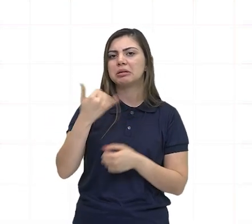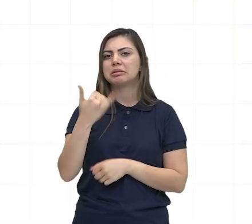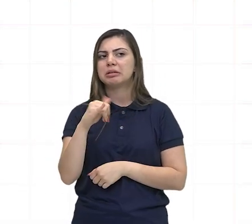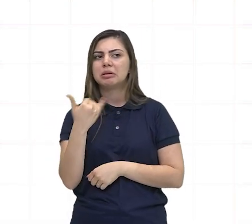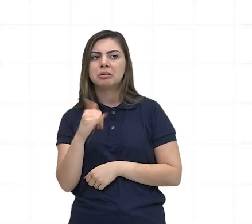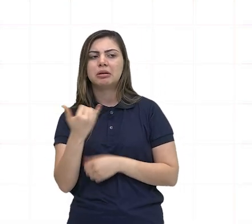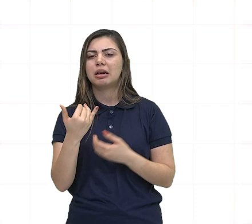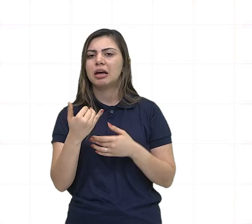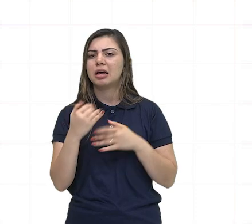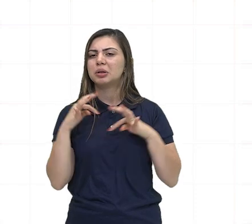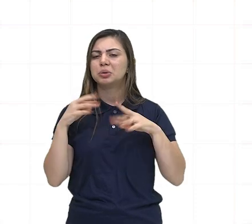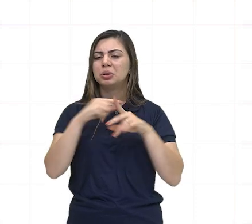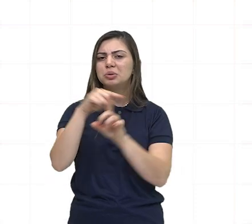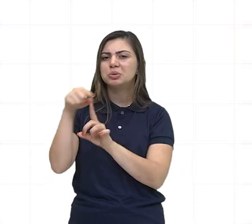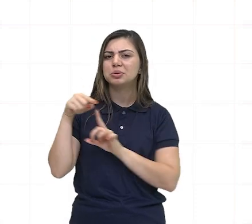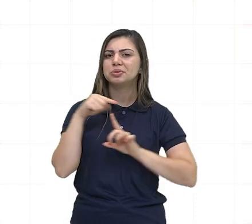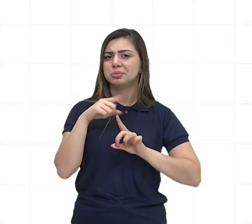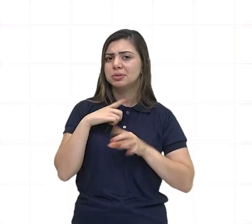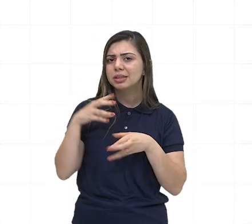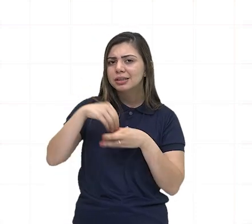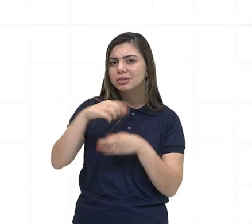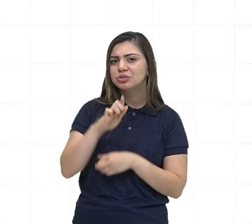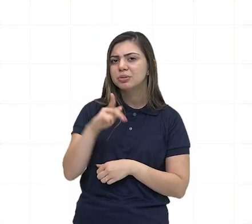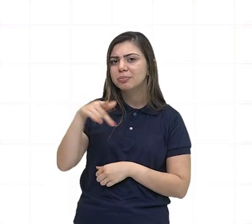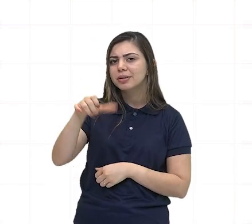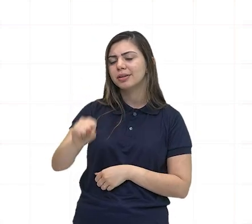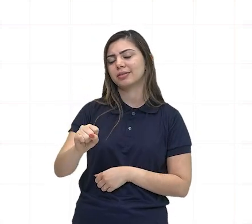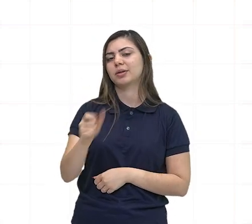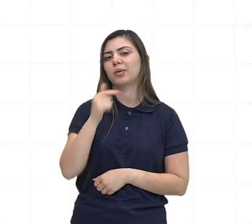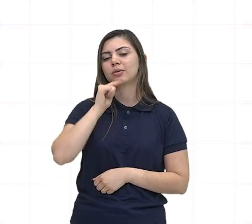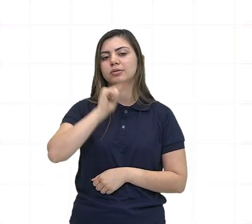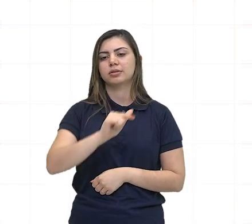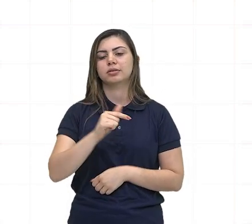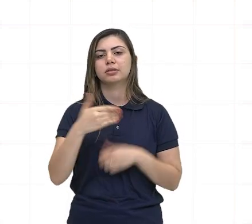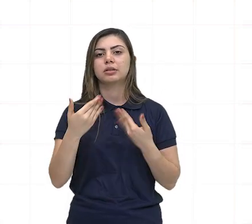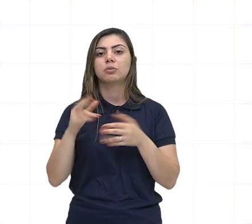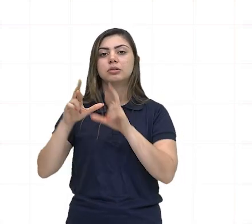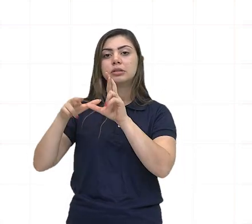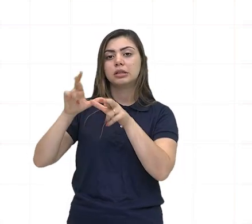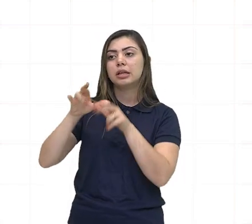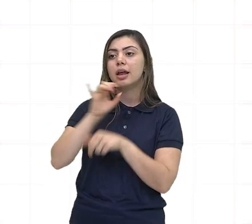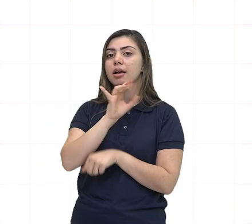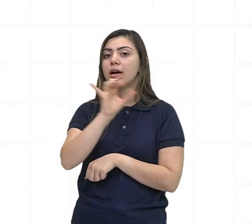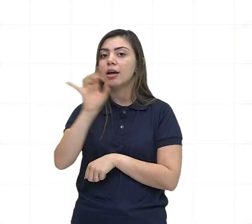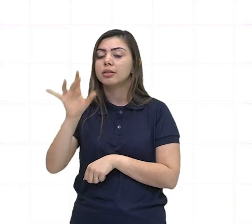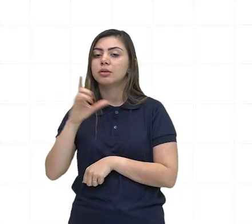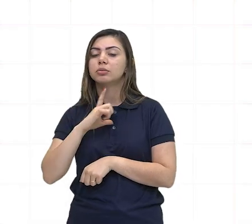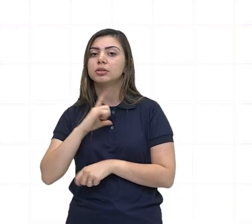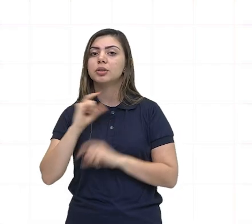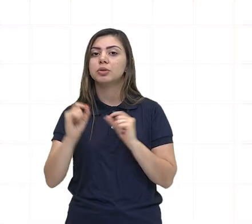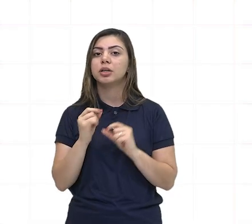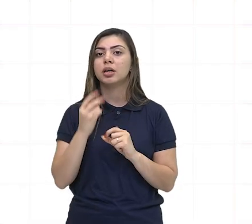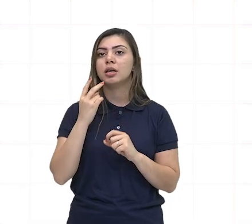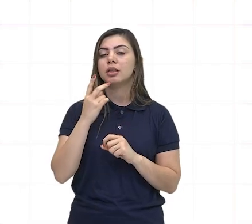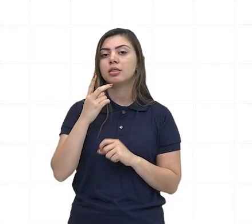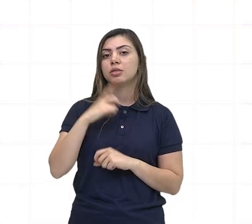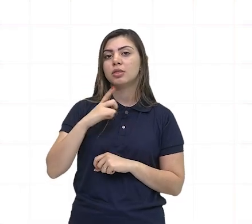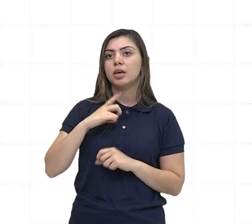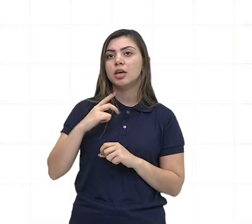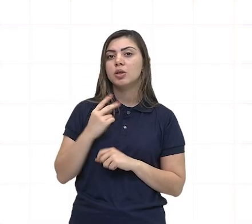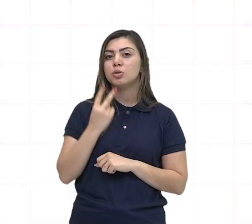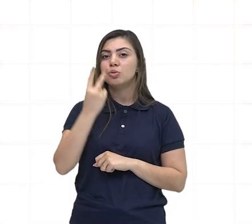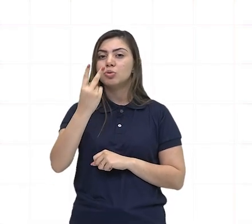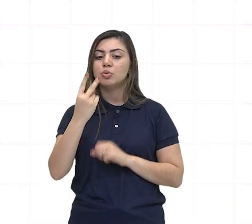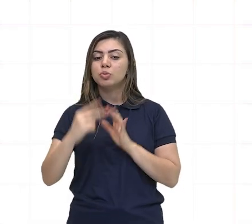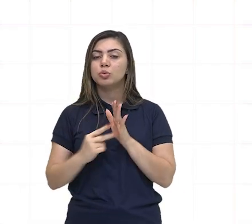os aparelhos receptores. Cada satélite, ele dá 2 voltas por dia no planeta.